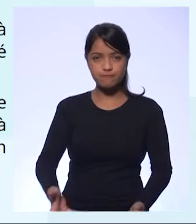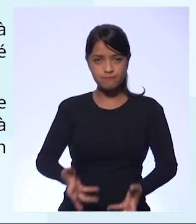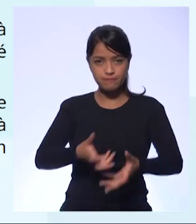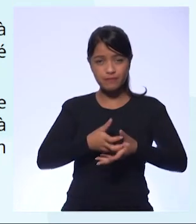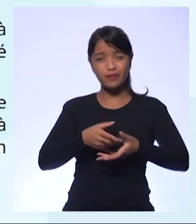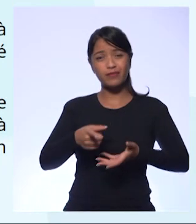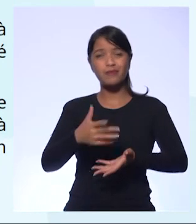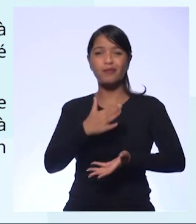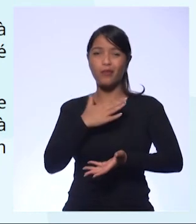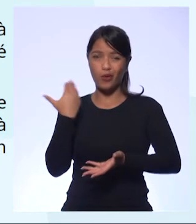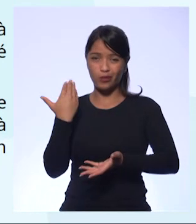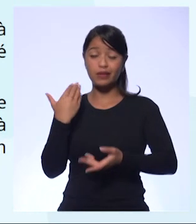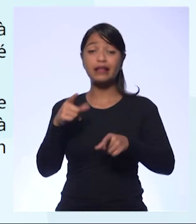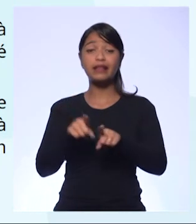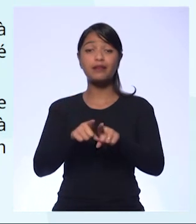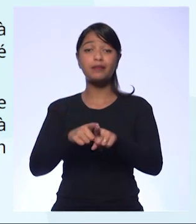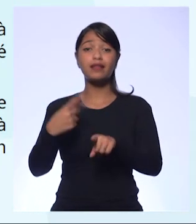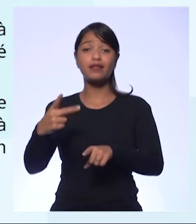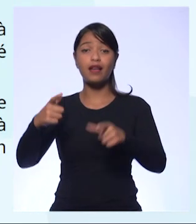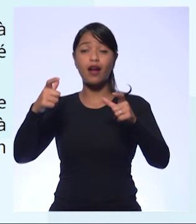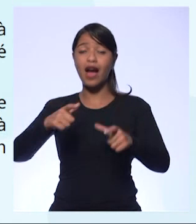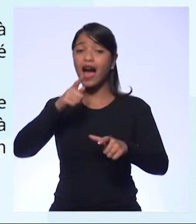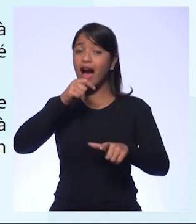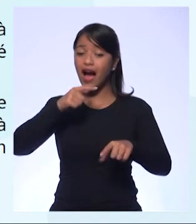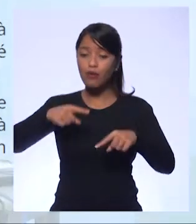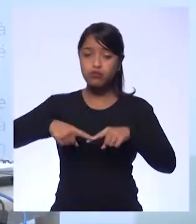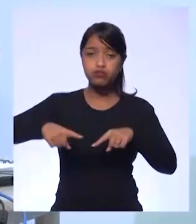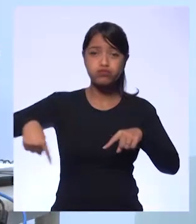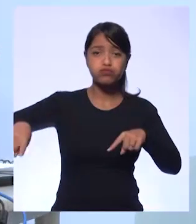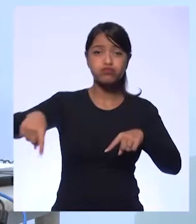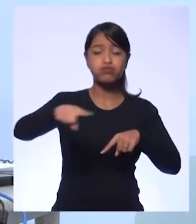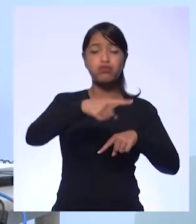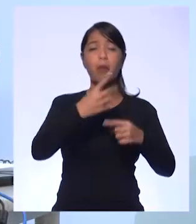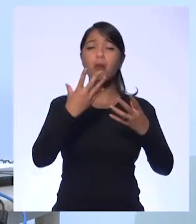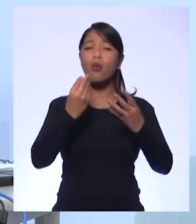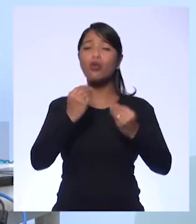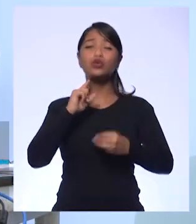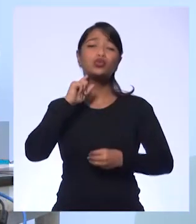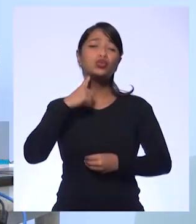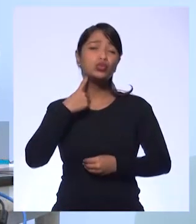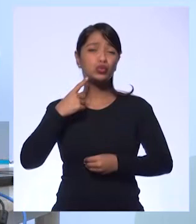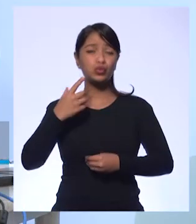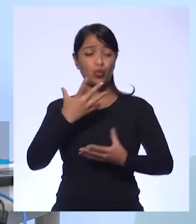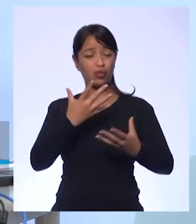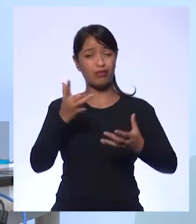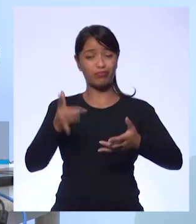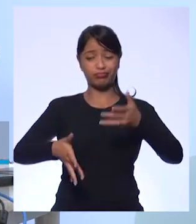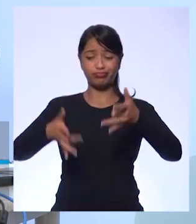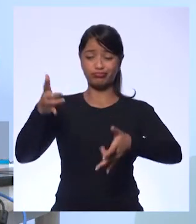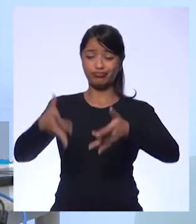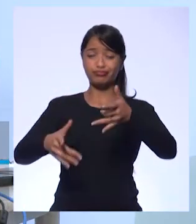em decorrência do desenvolvimento do setor imobiliário. Lembrando que aqui esse 300